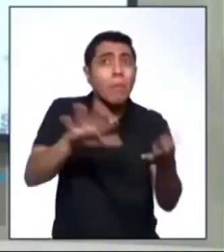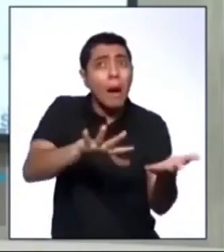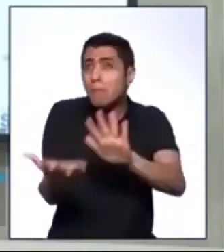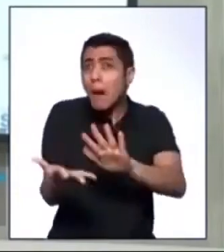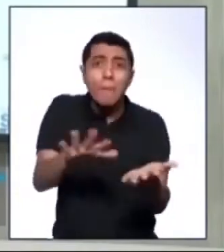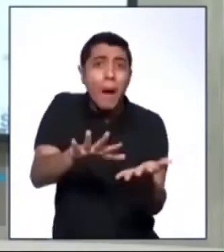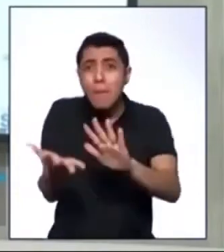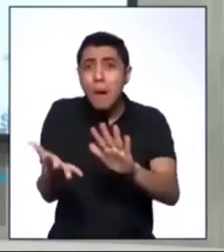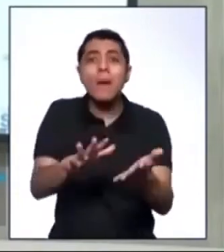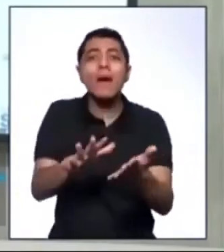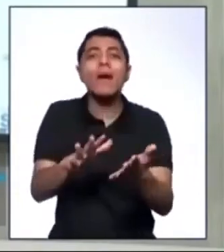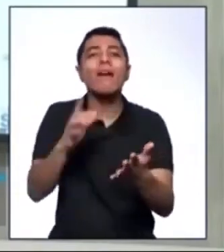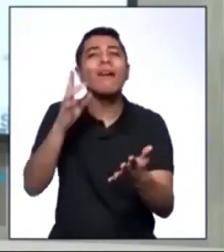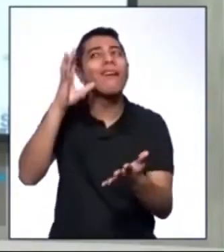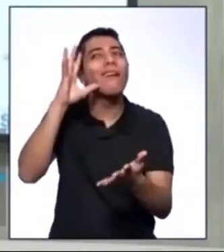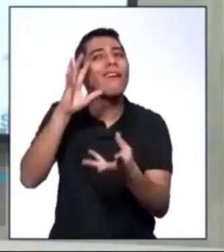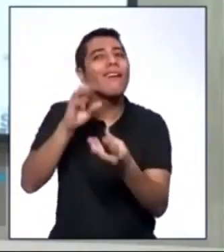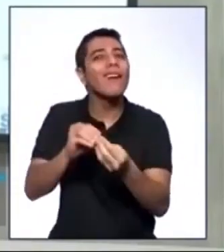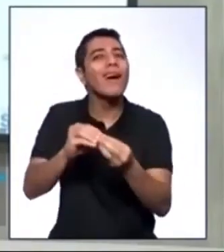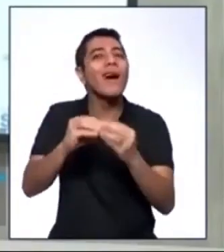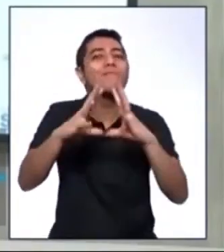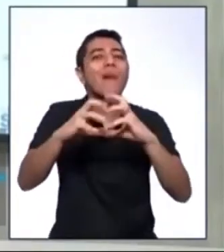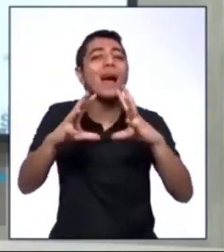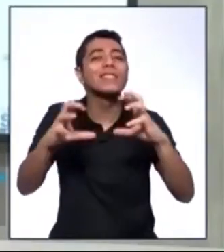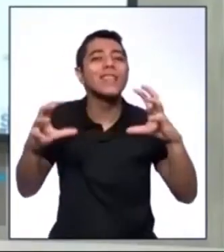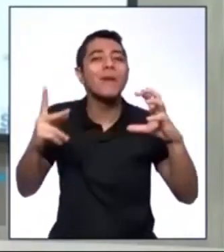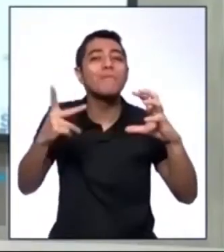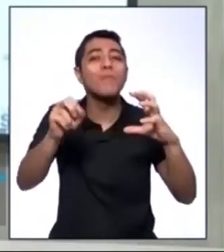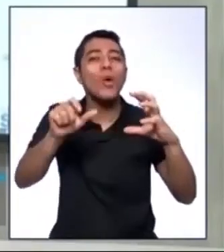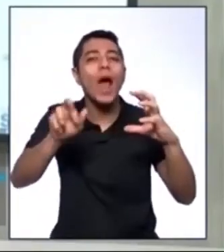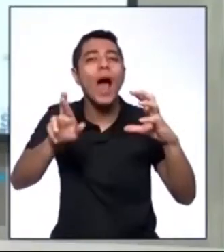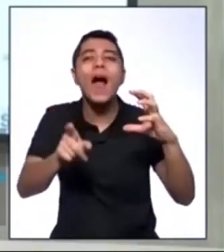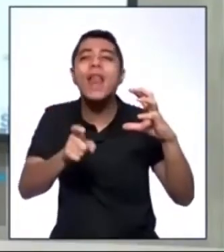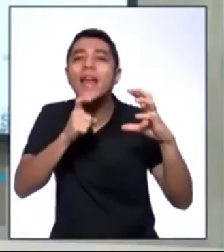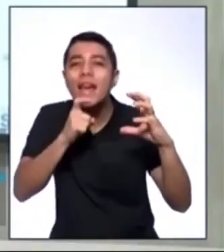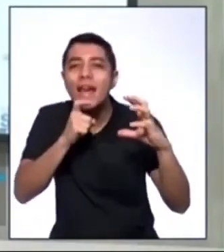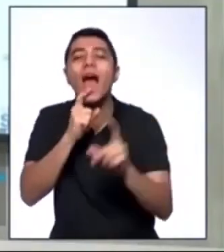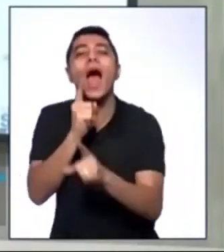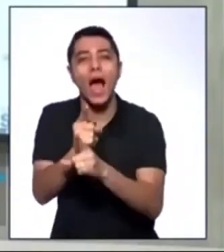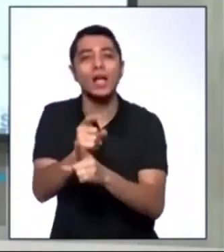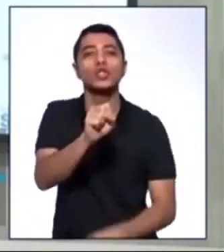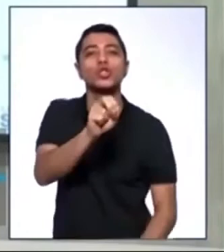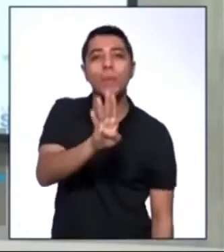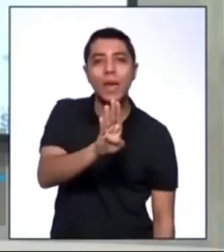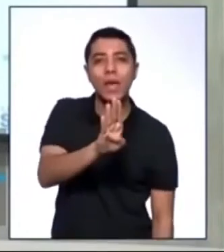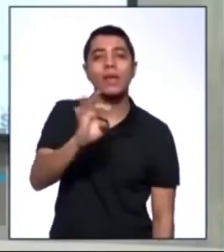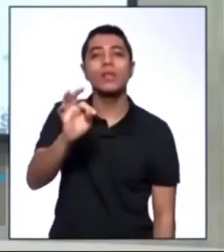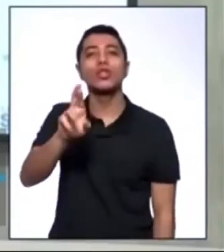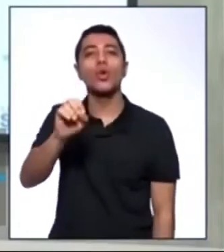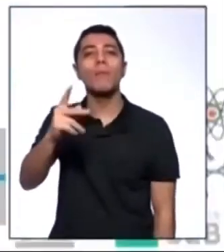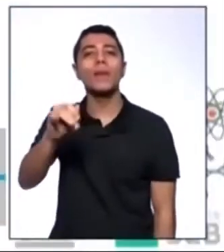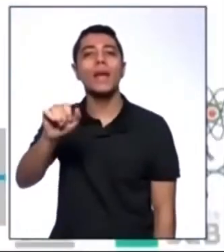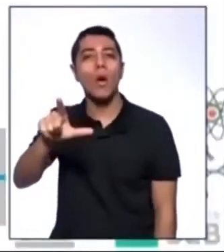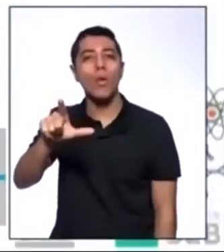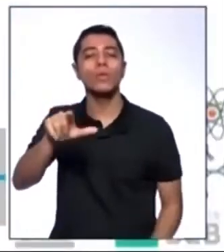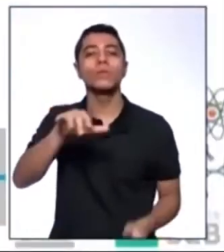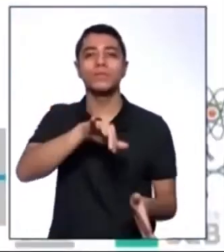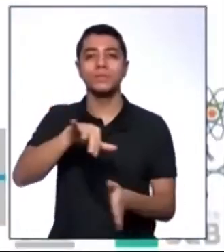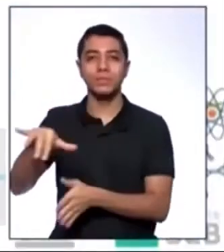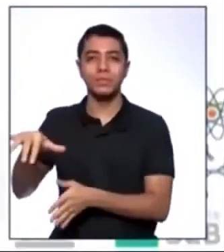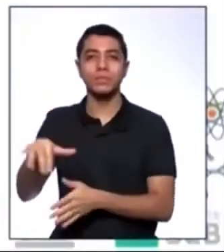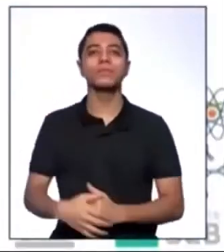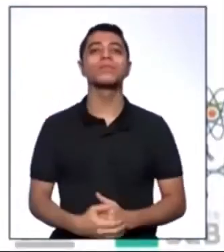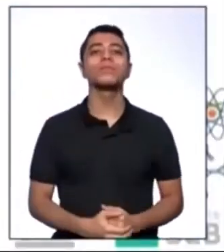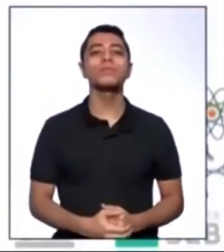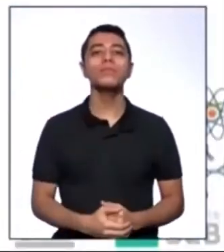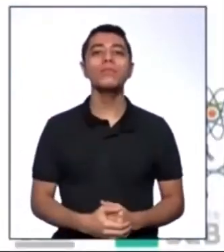polar. Clima subtropical. Clima tropical semiárido. Pequeno volume de precipitação anual, pequena